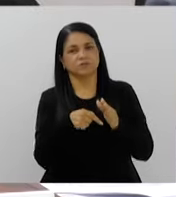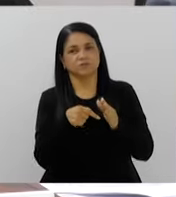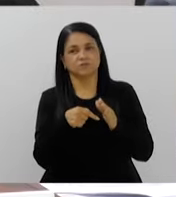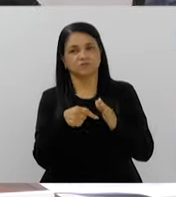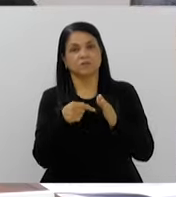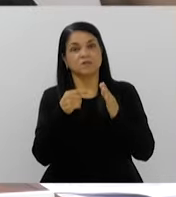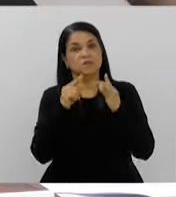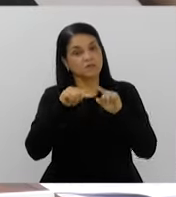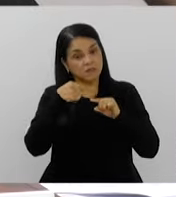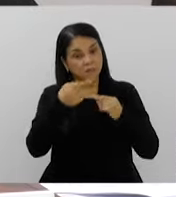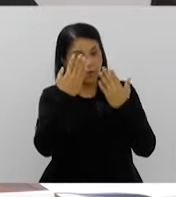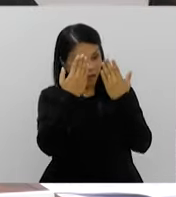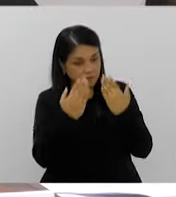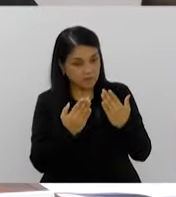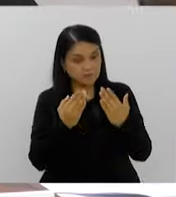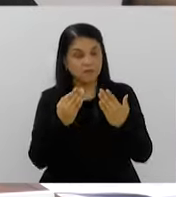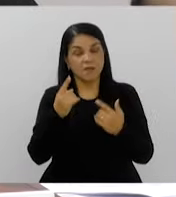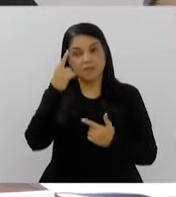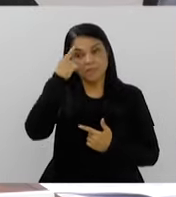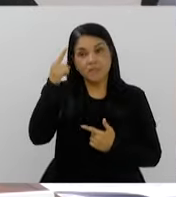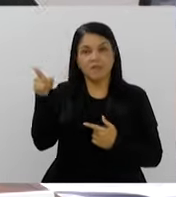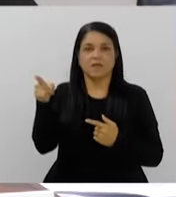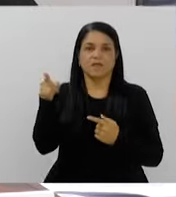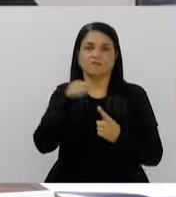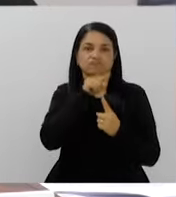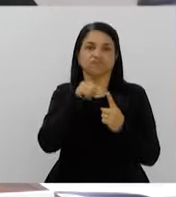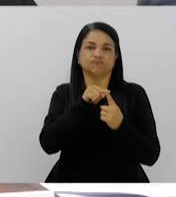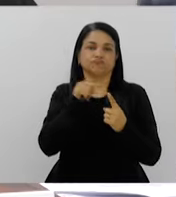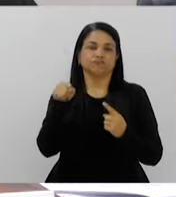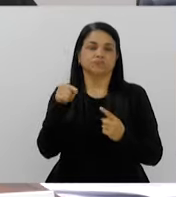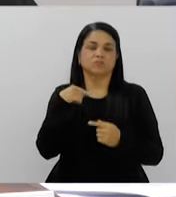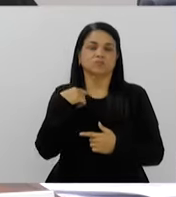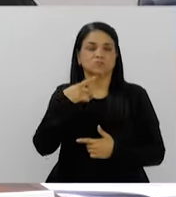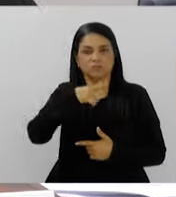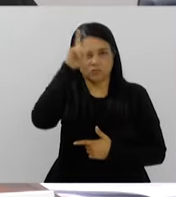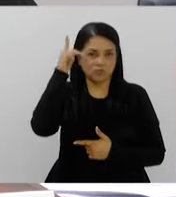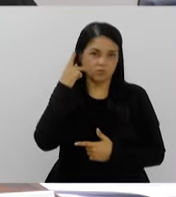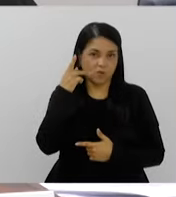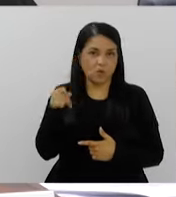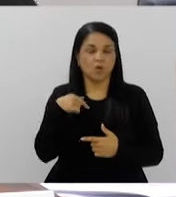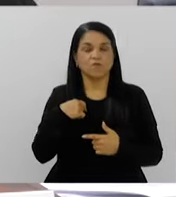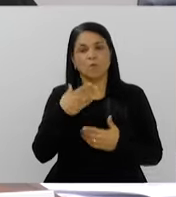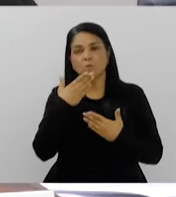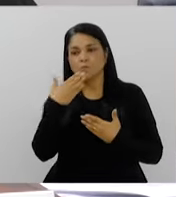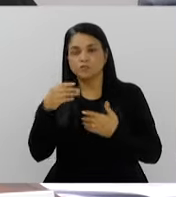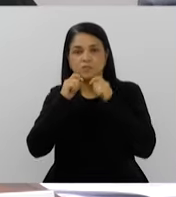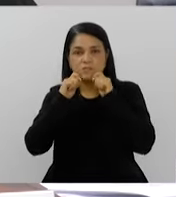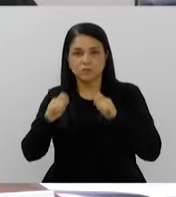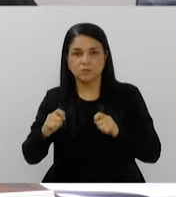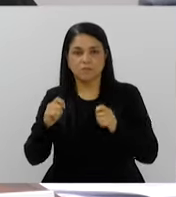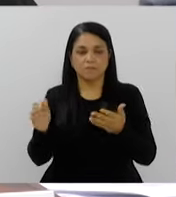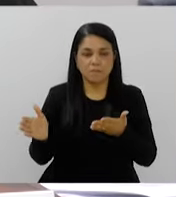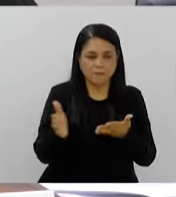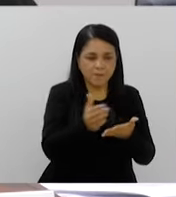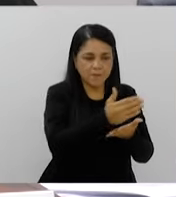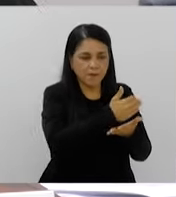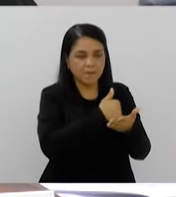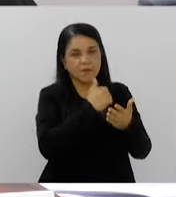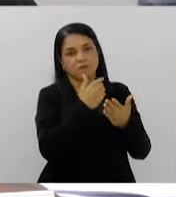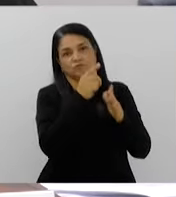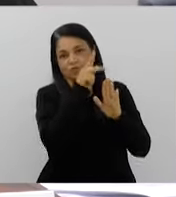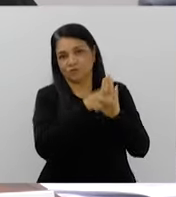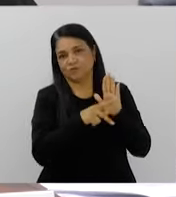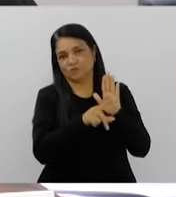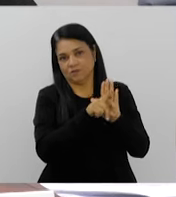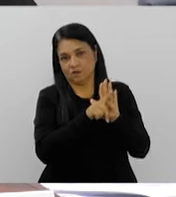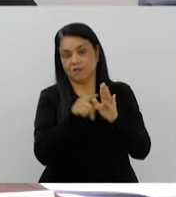Vamos analisar essa ideia do Luiz Paulo. Eu vou pedir também para a assessoria levantar esses todos que foram recentemente. Aliás, o